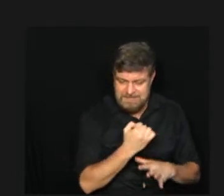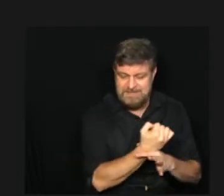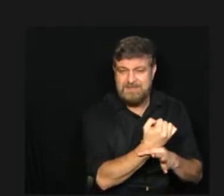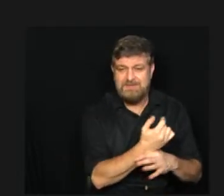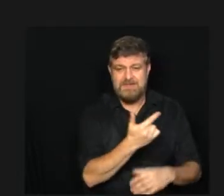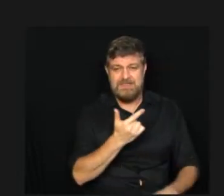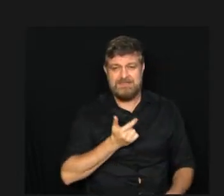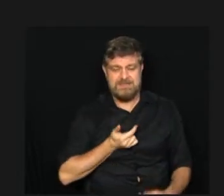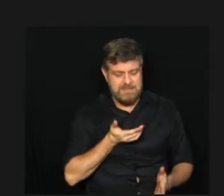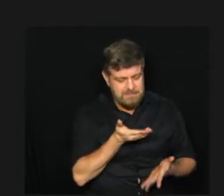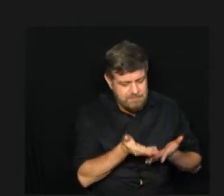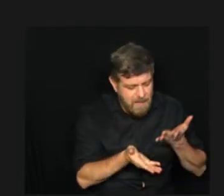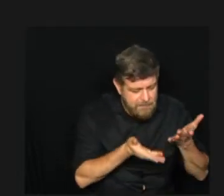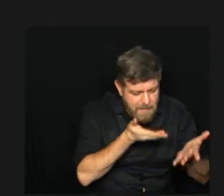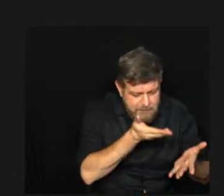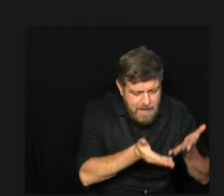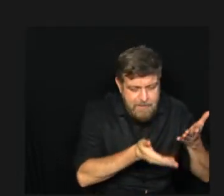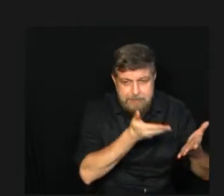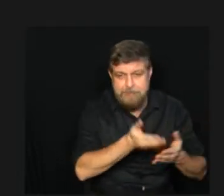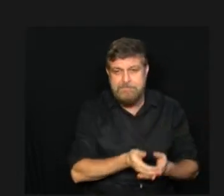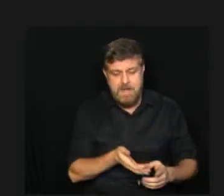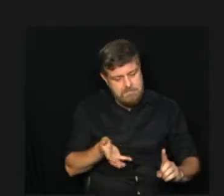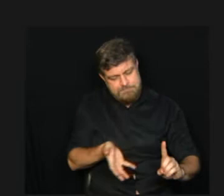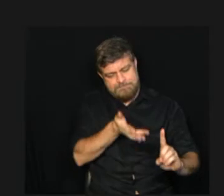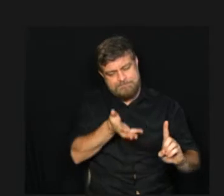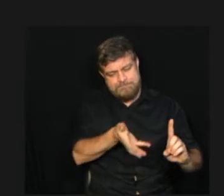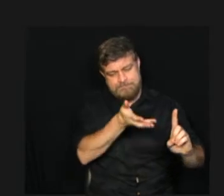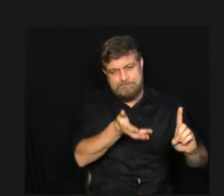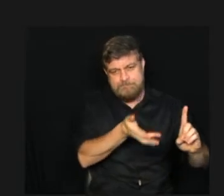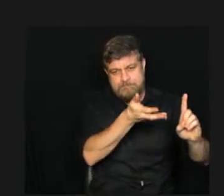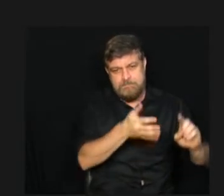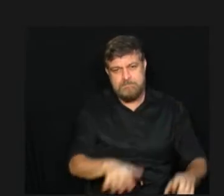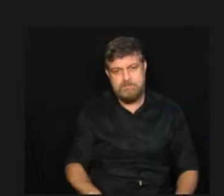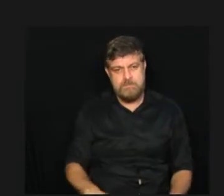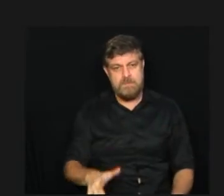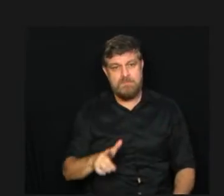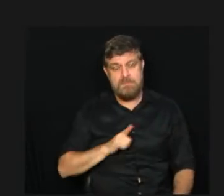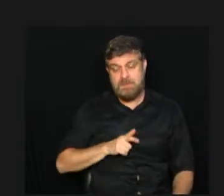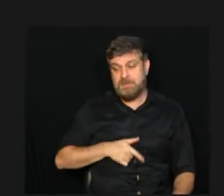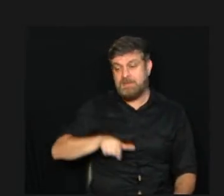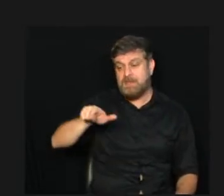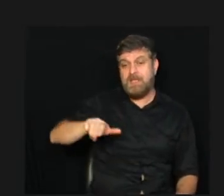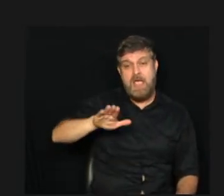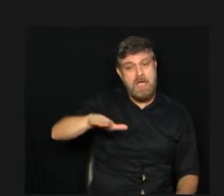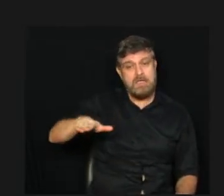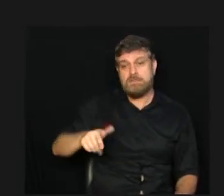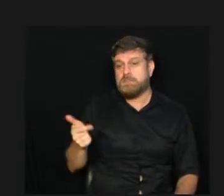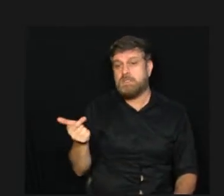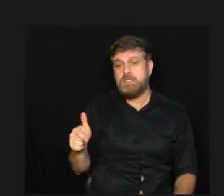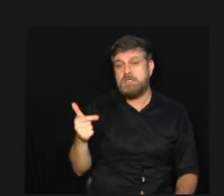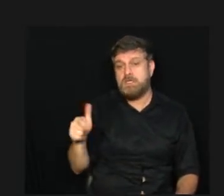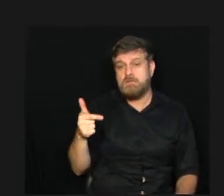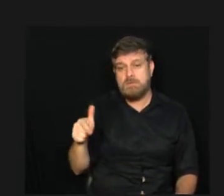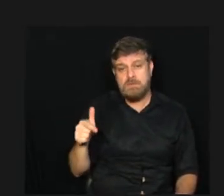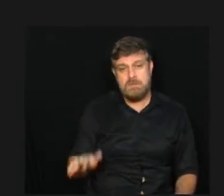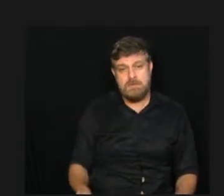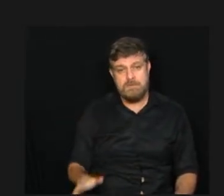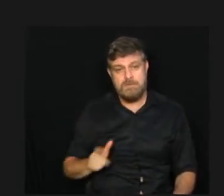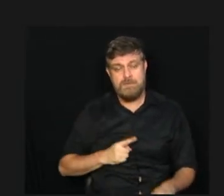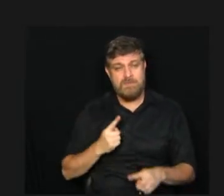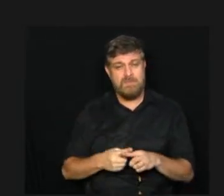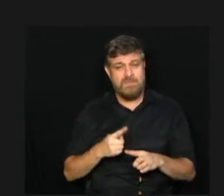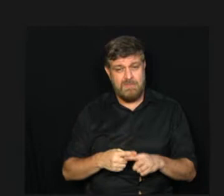todos os desenvolvimentos, os estímulos, enfim, os acessos, e aquela criança que não tem, né? Porque é muito